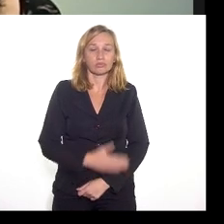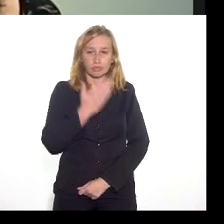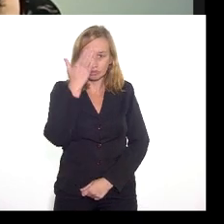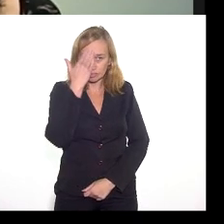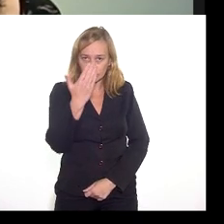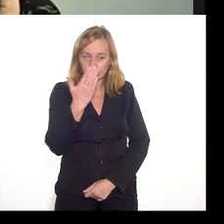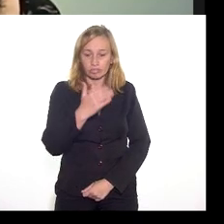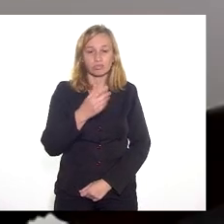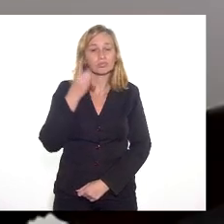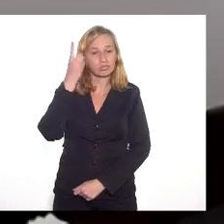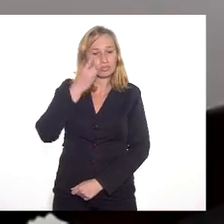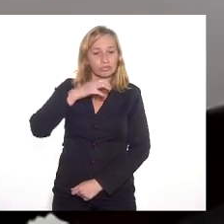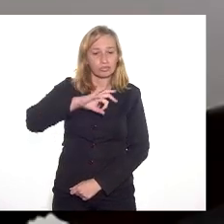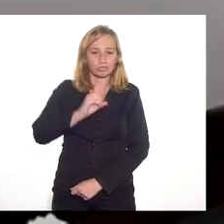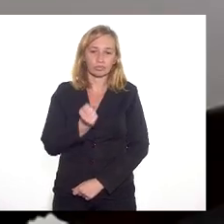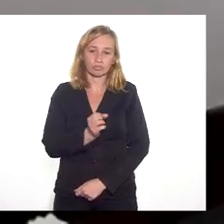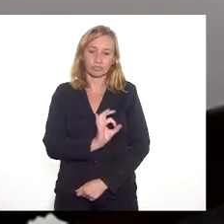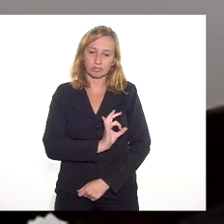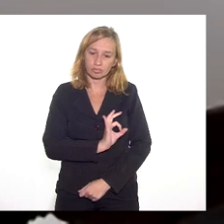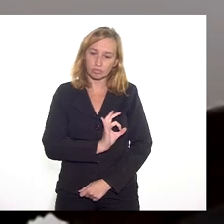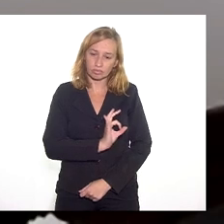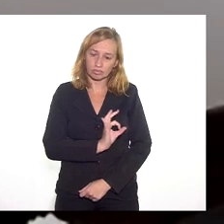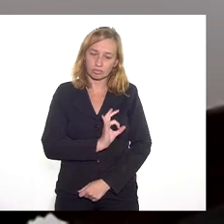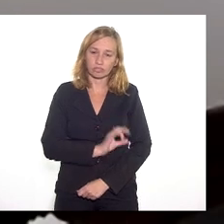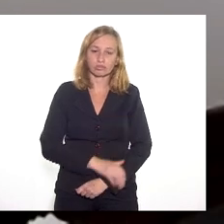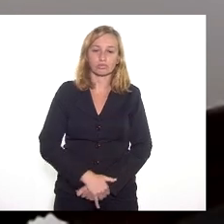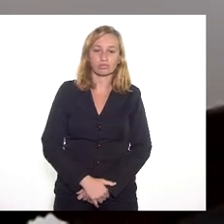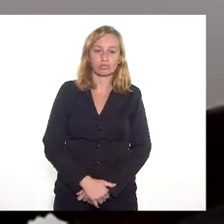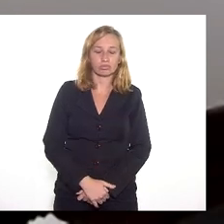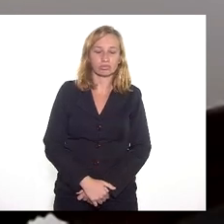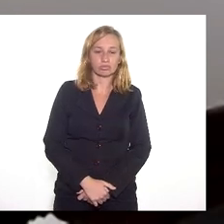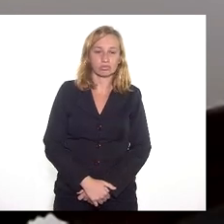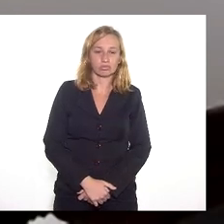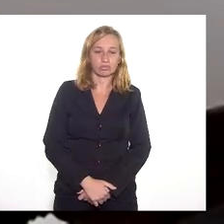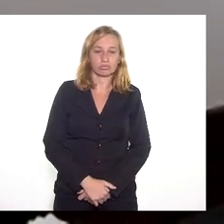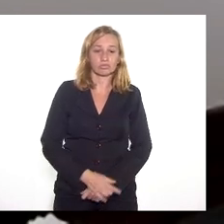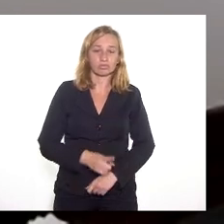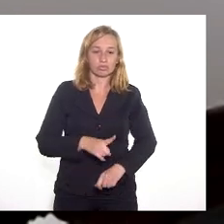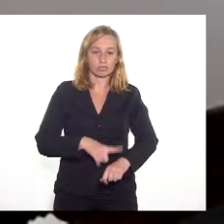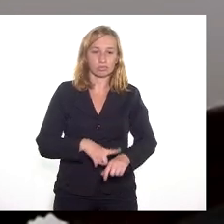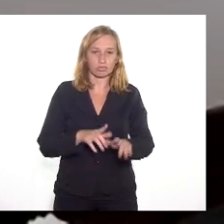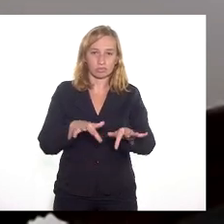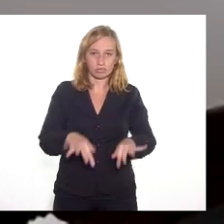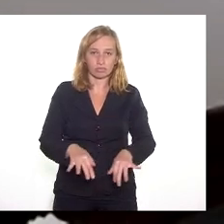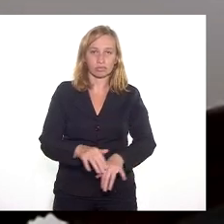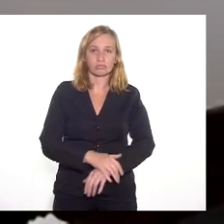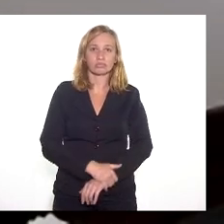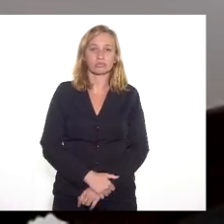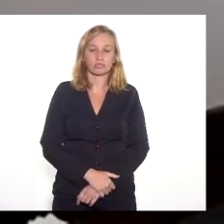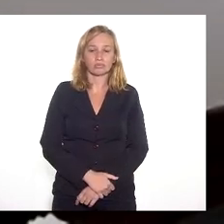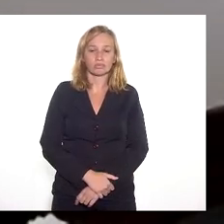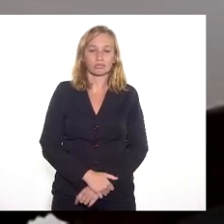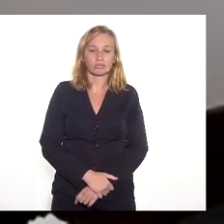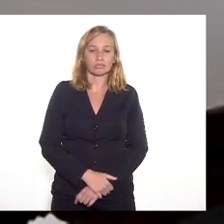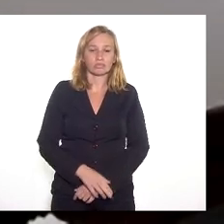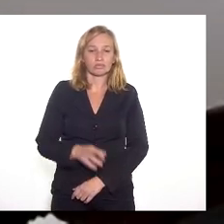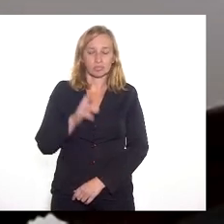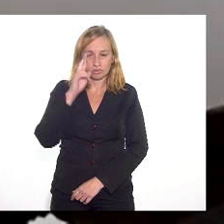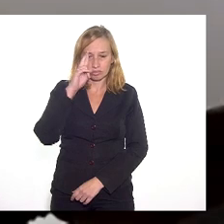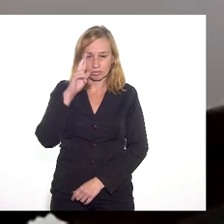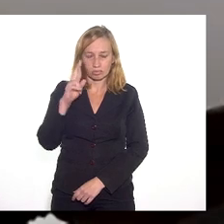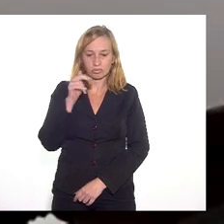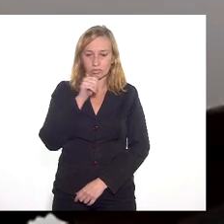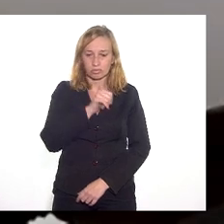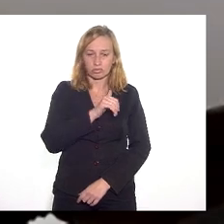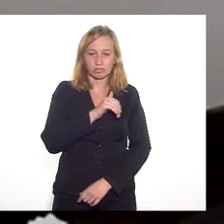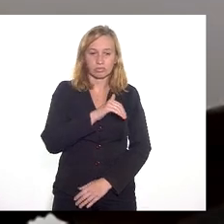Obrigado, deputada Marta Rocha, que preside este expediente final. Senhoras deputadas,